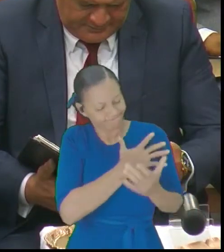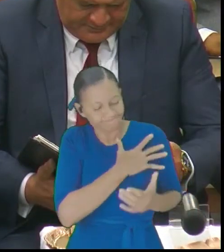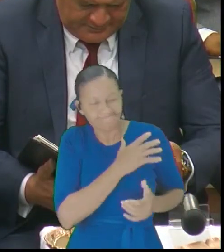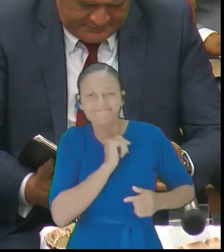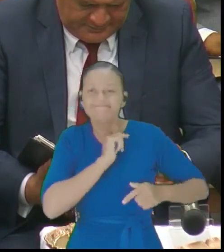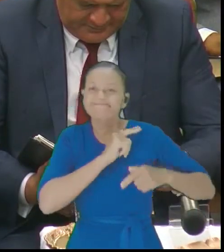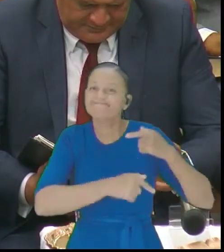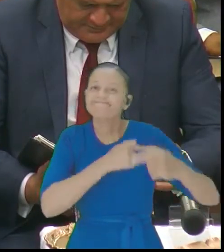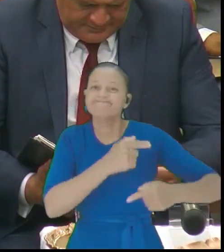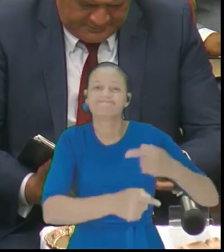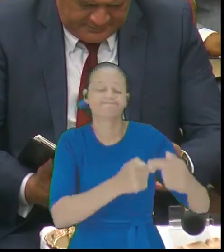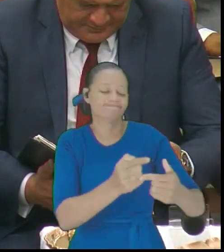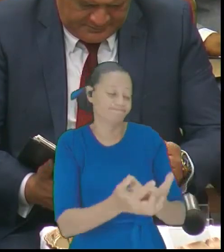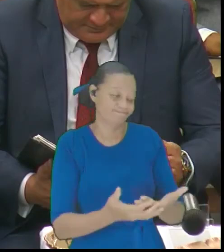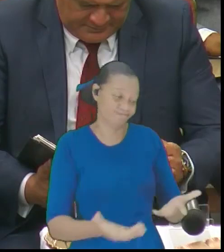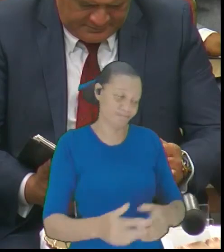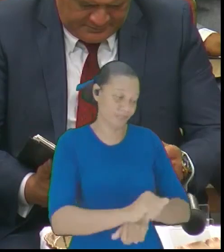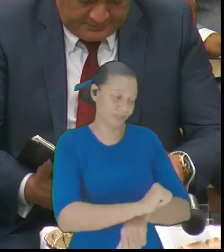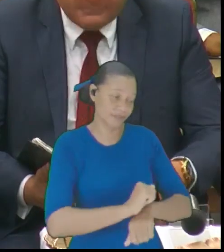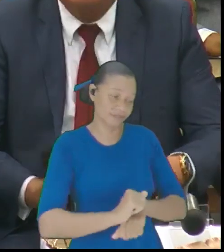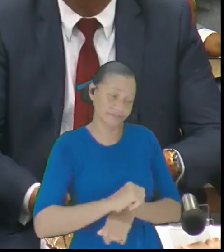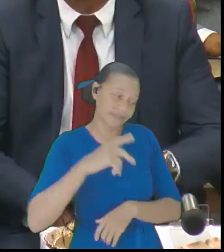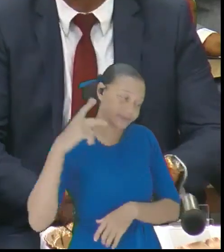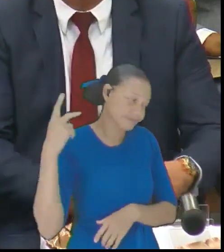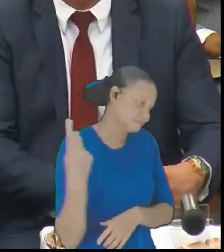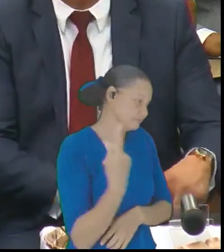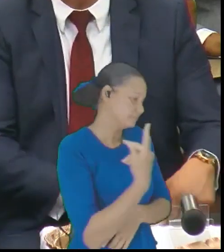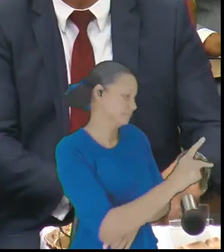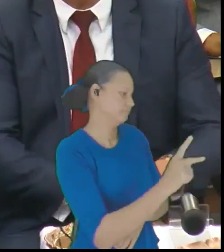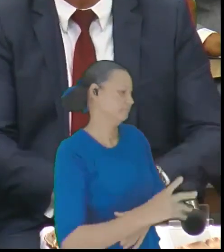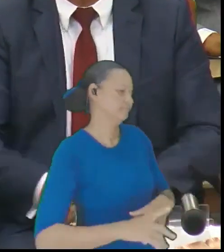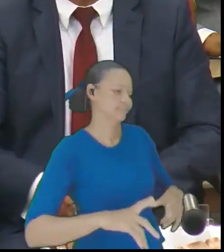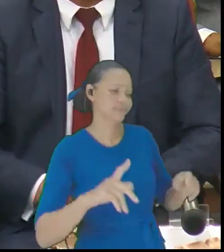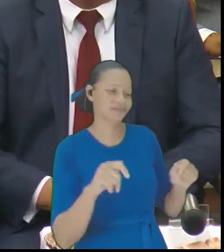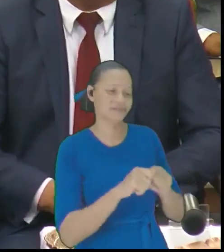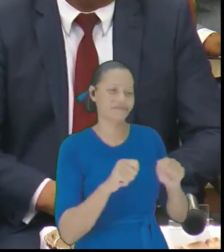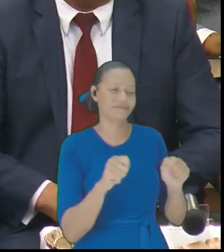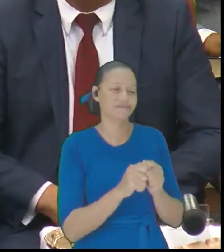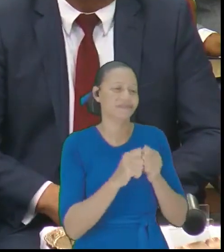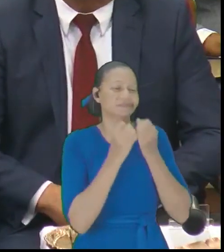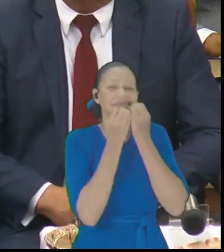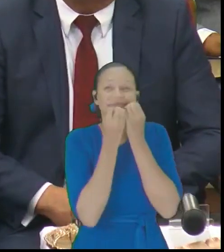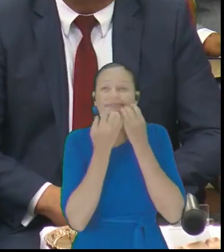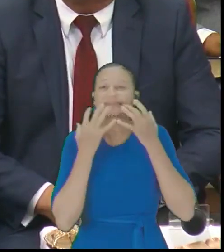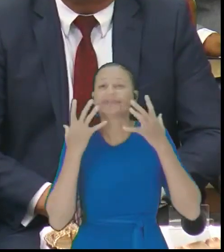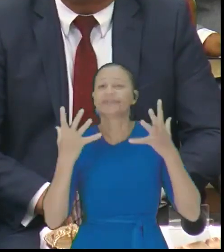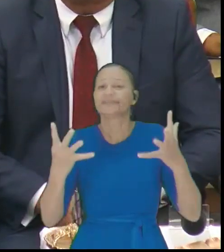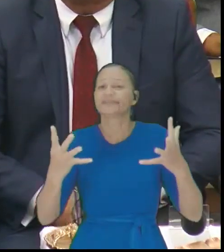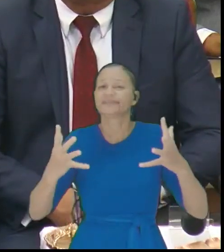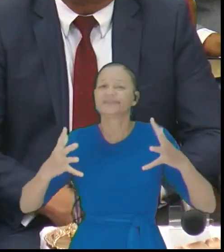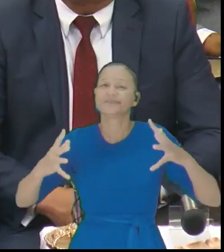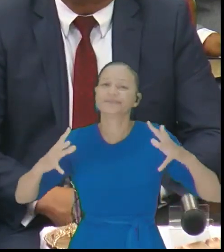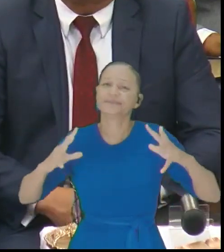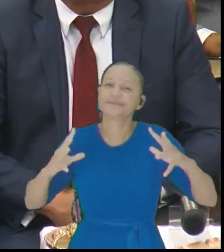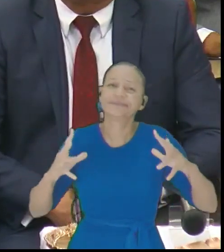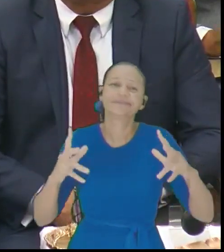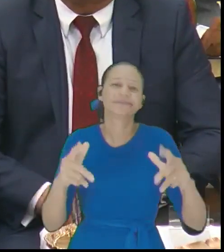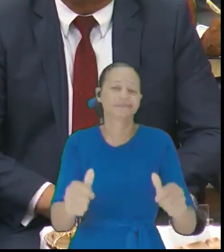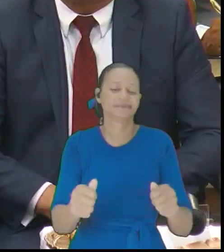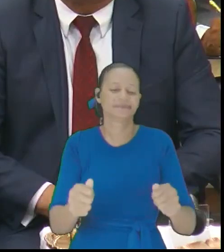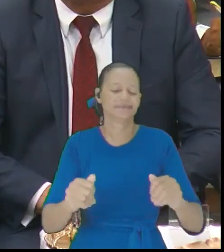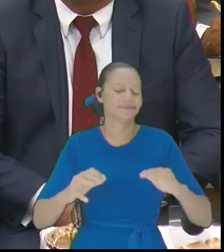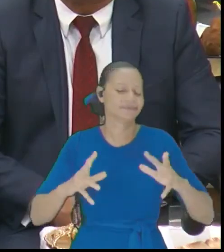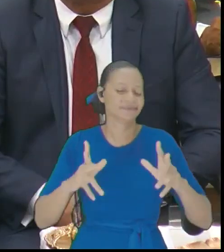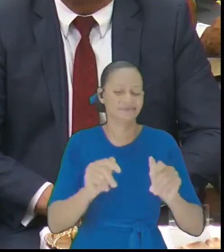Abraão, em ti eu farei bendita todas